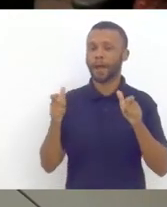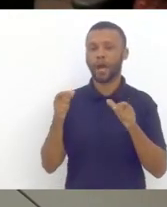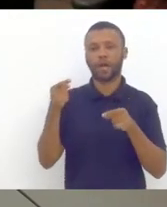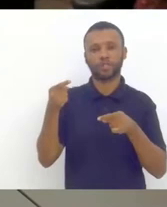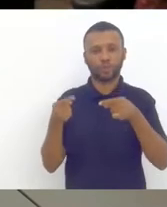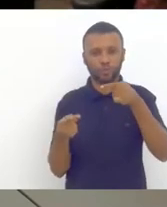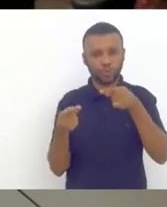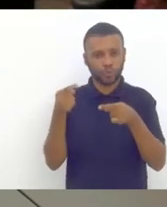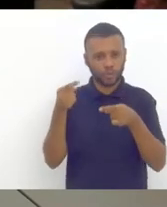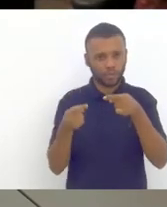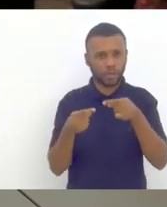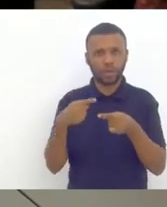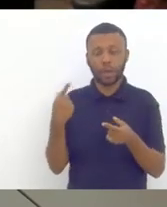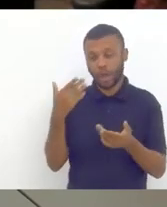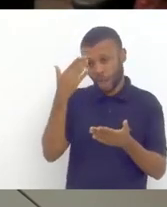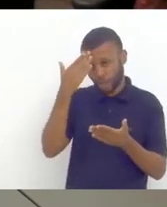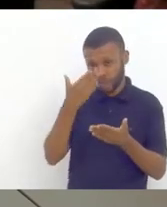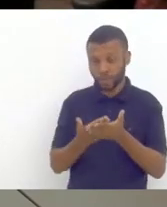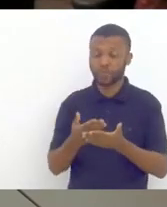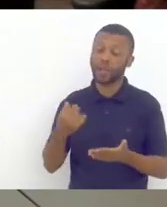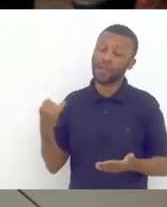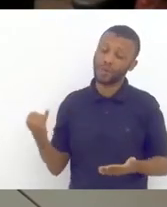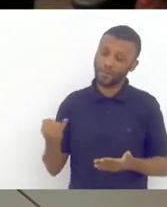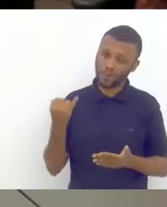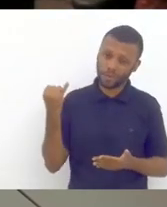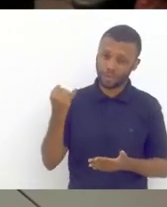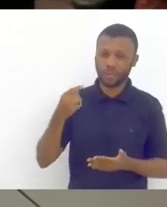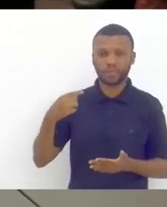eu acho importante que a gente,